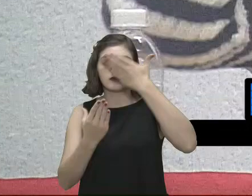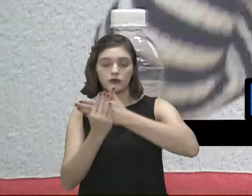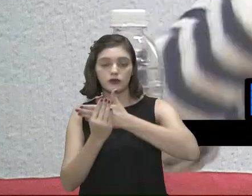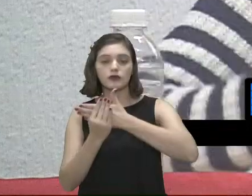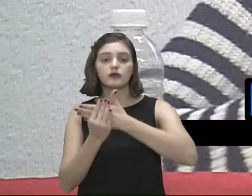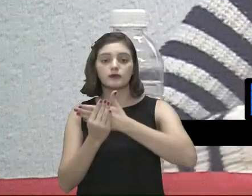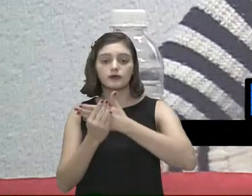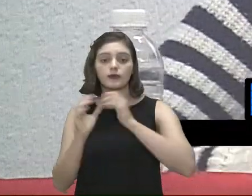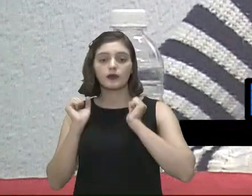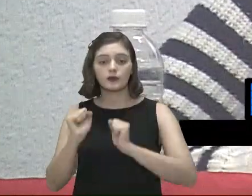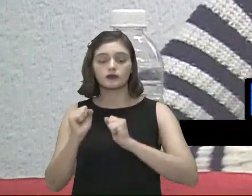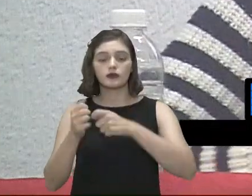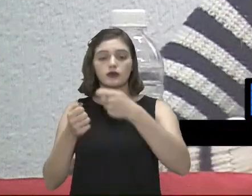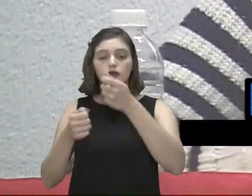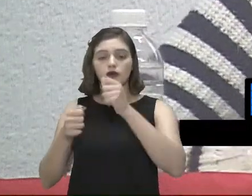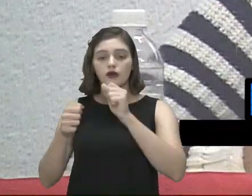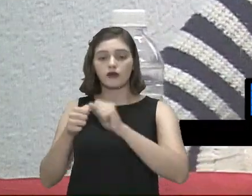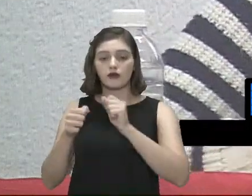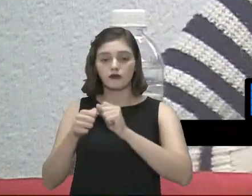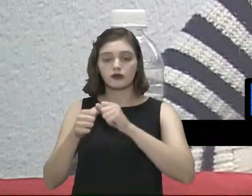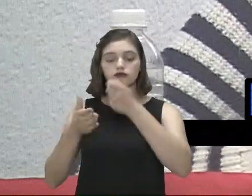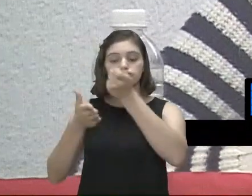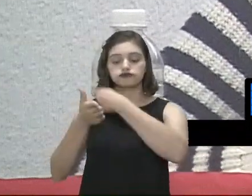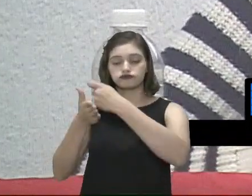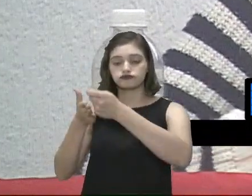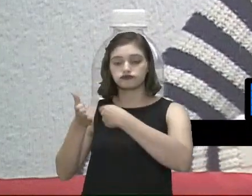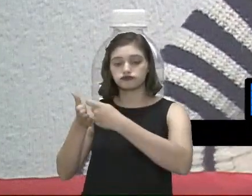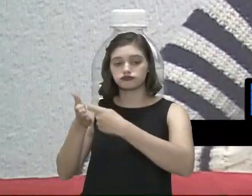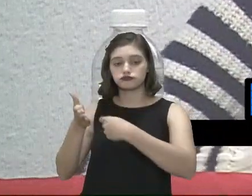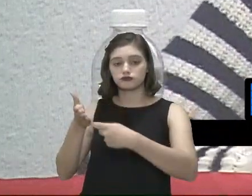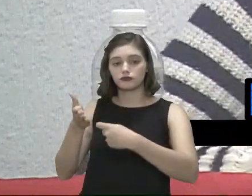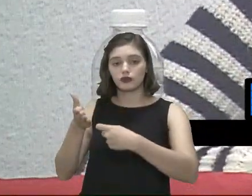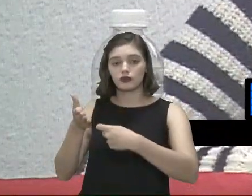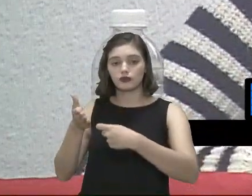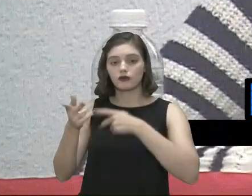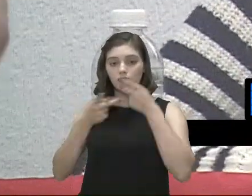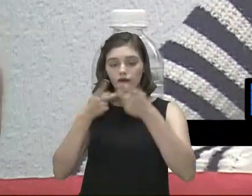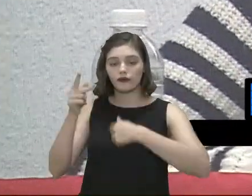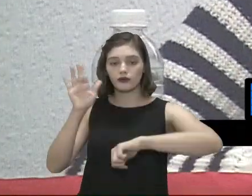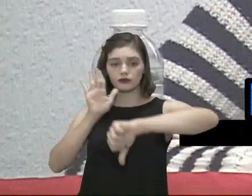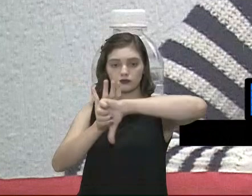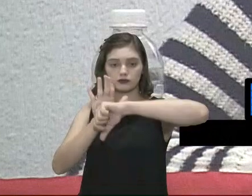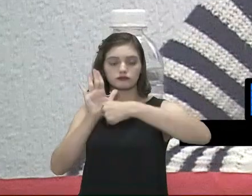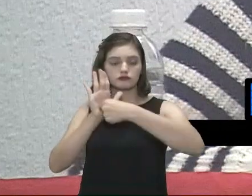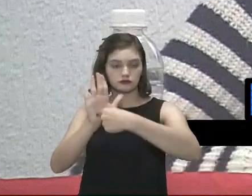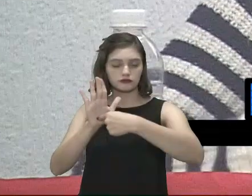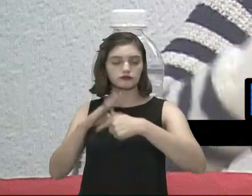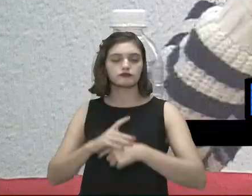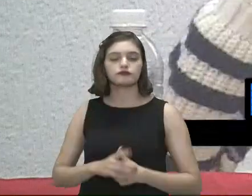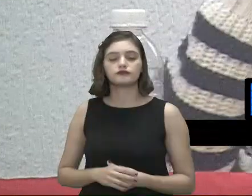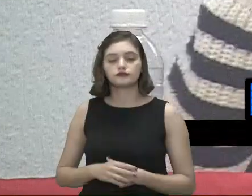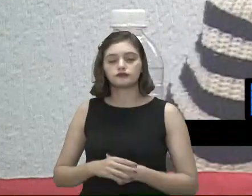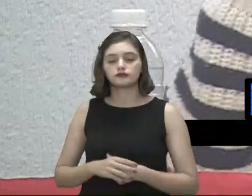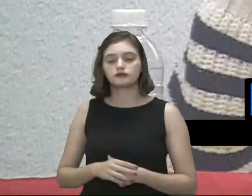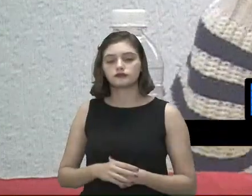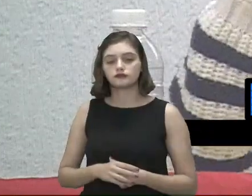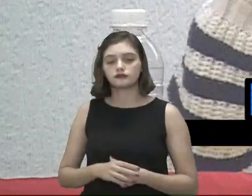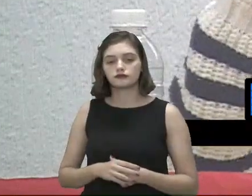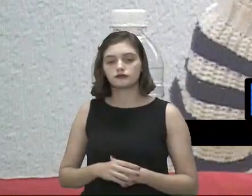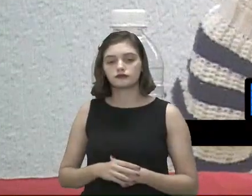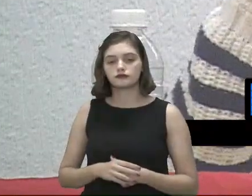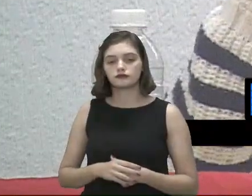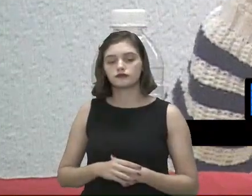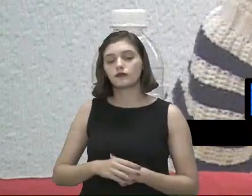a pessoa pode estar fazendo a sua... vou chamar de denúncia, né, a sua reclamação, através da abinha